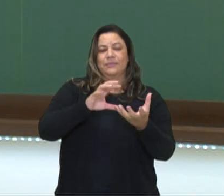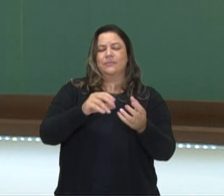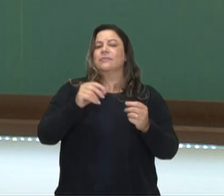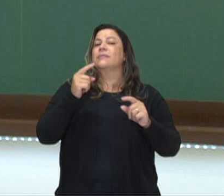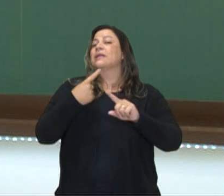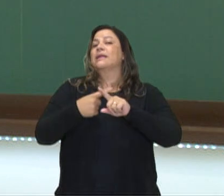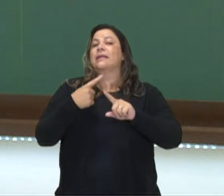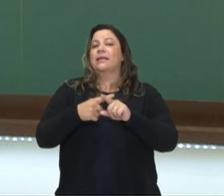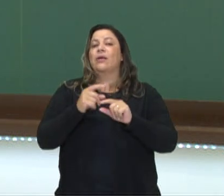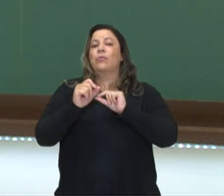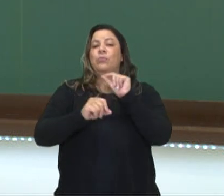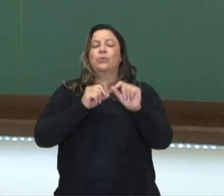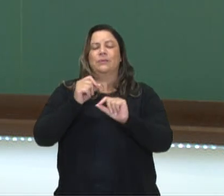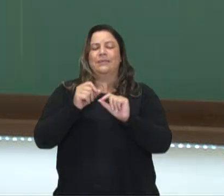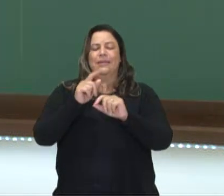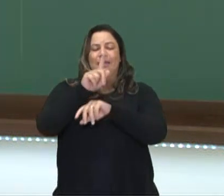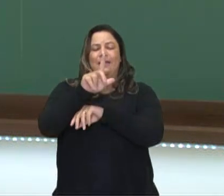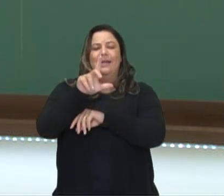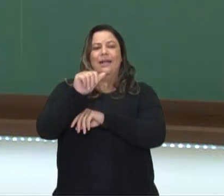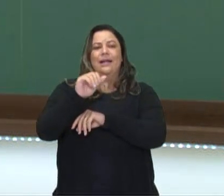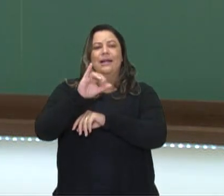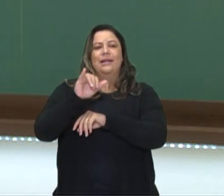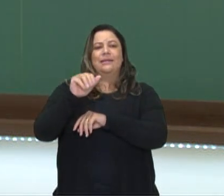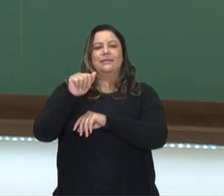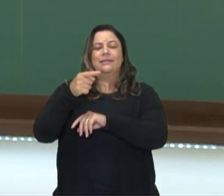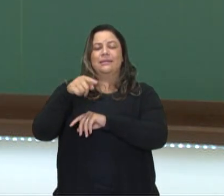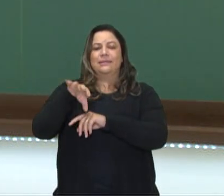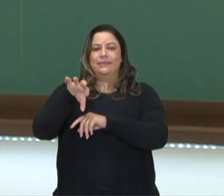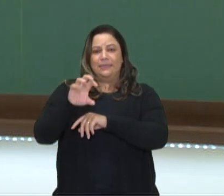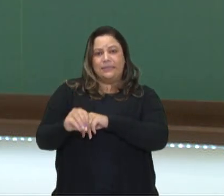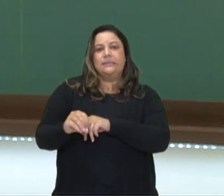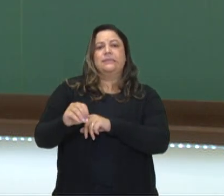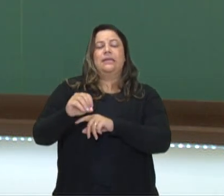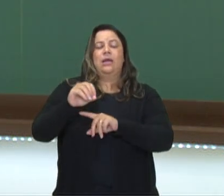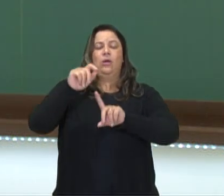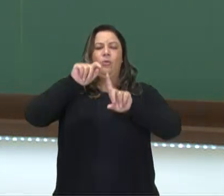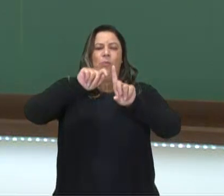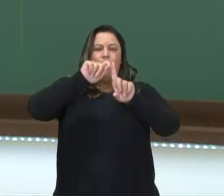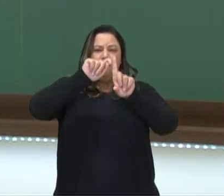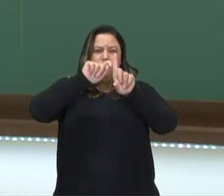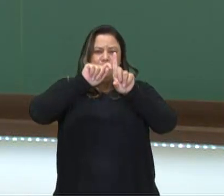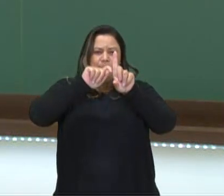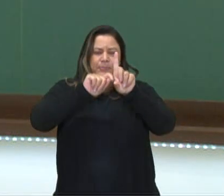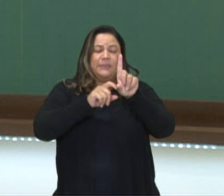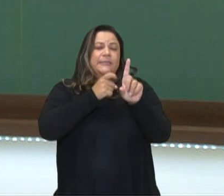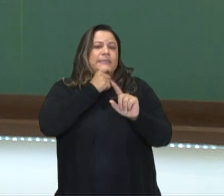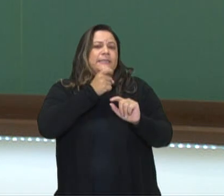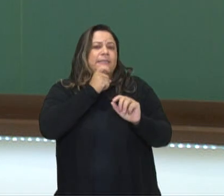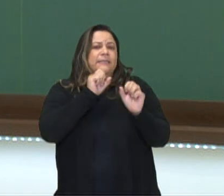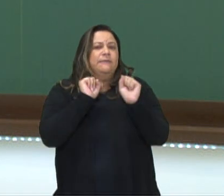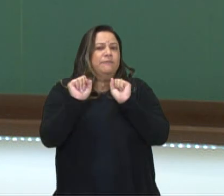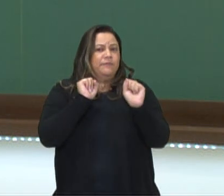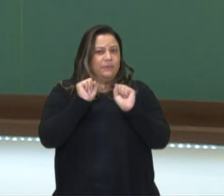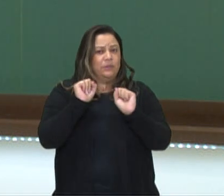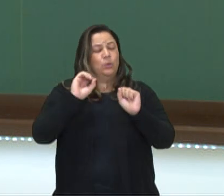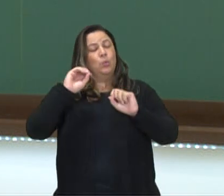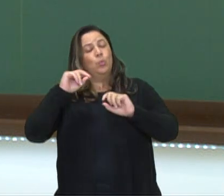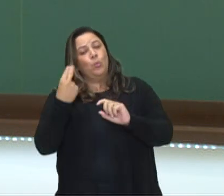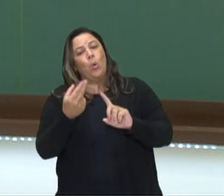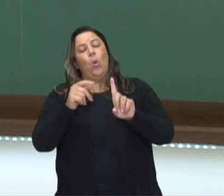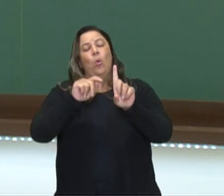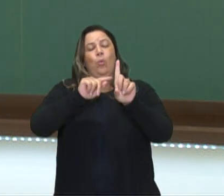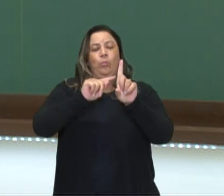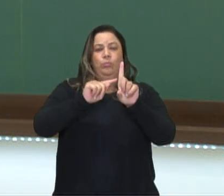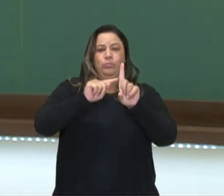por provocar as glaciações, períodos onde a temperatura acaba ficando muito baixa e períodos onde a temperatura aumenta, em função